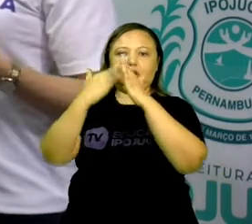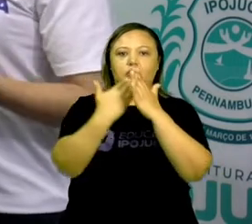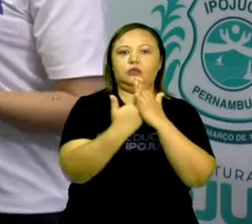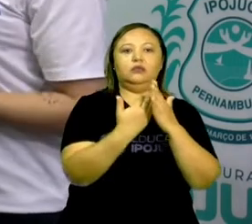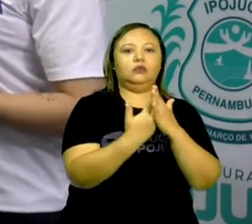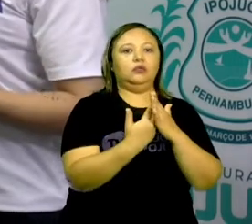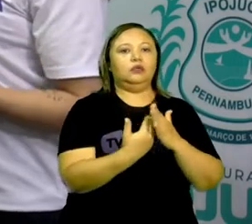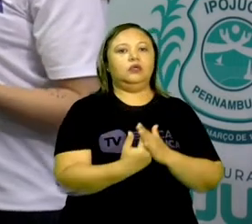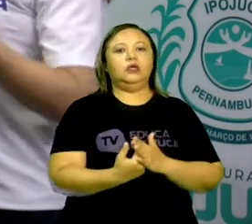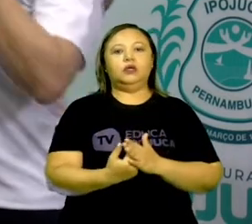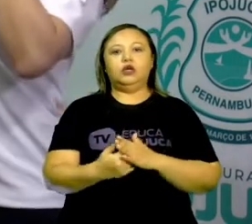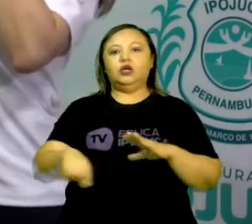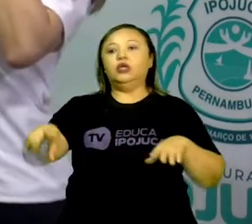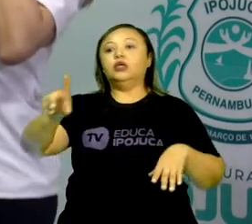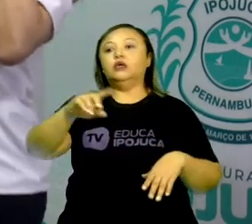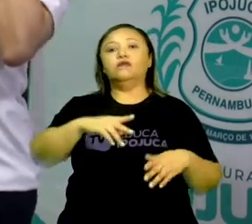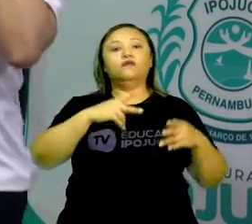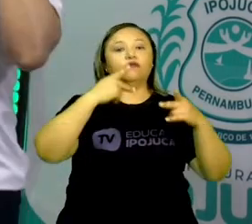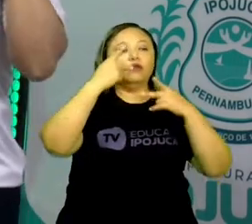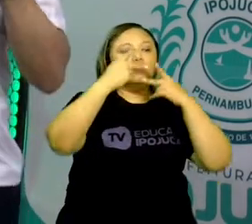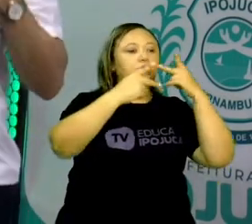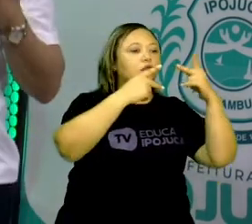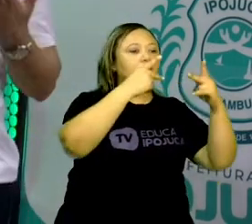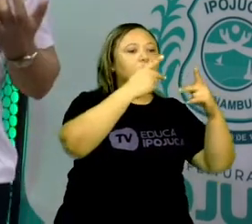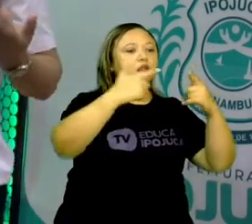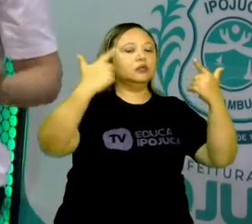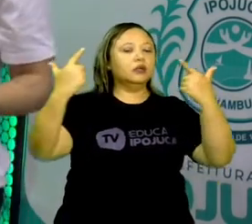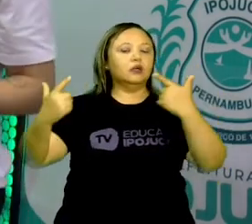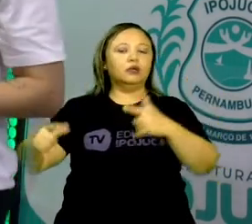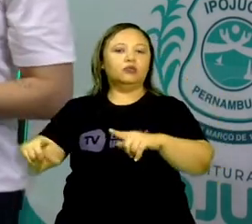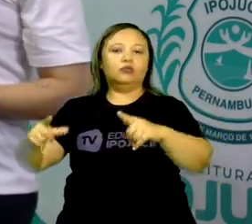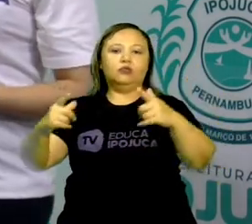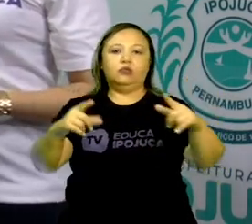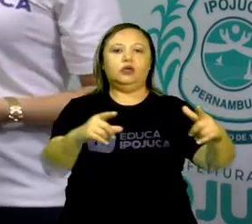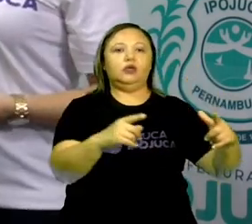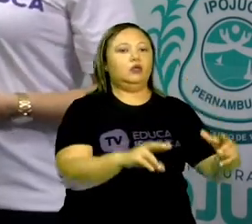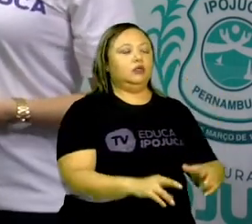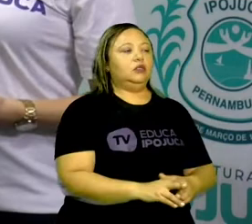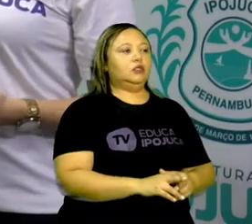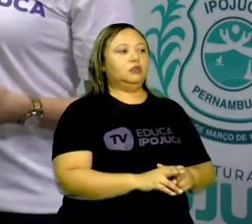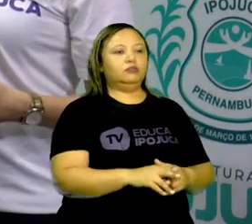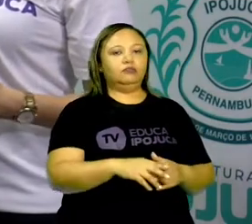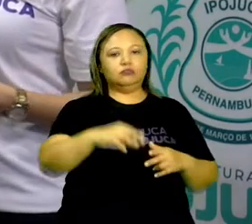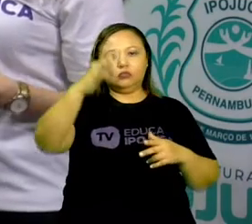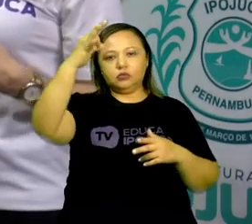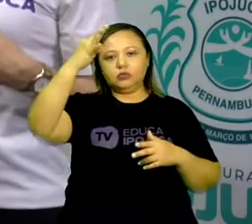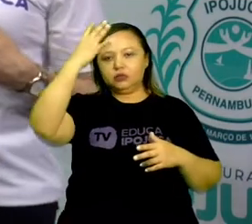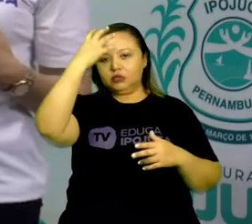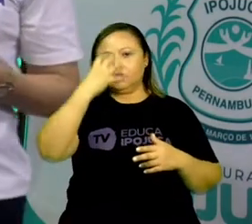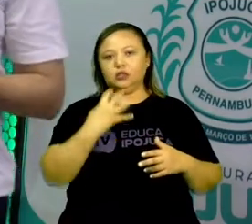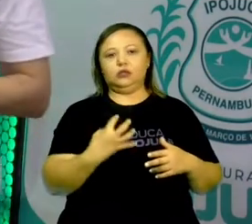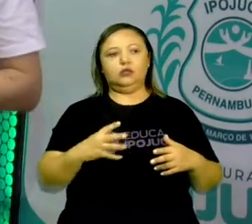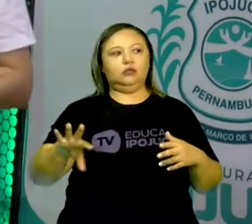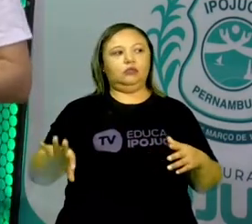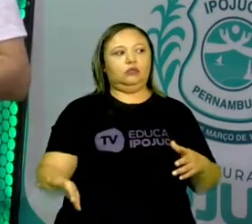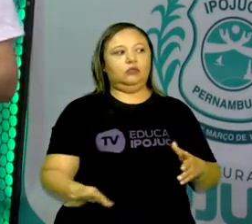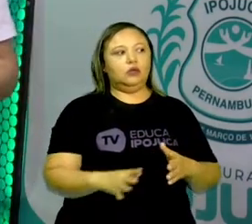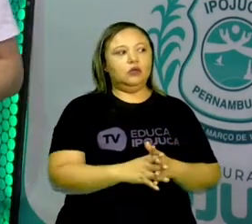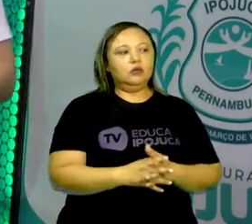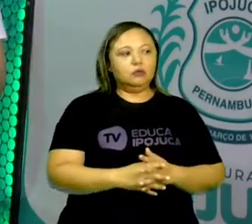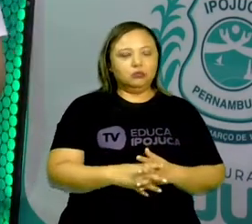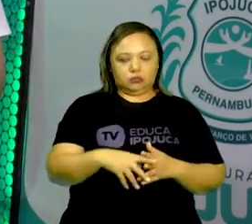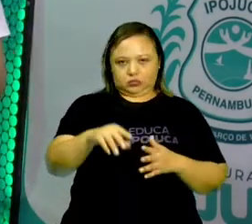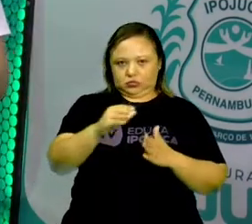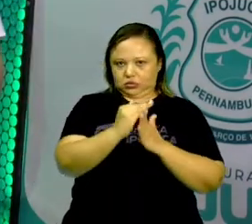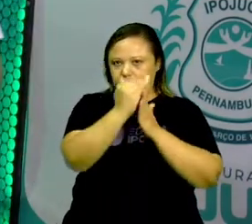de uma convenção que tem por objetivo estabelecer um modelo, tá? Então, olha só, o problema é que